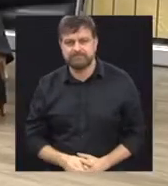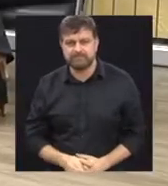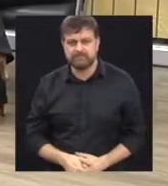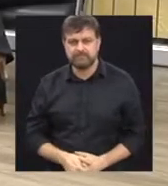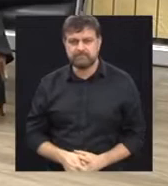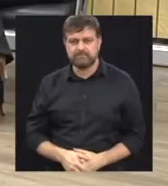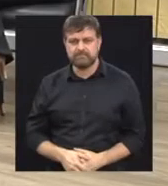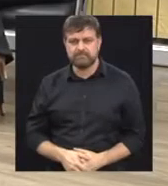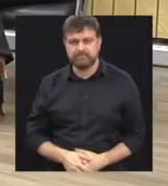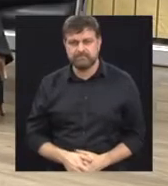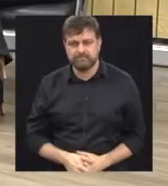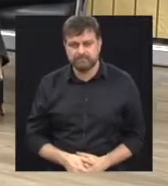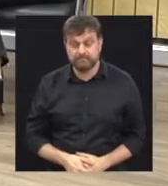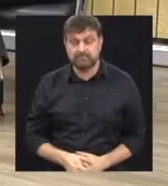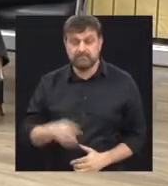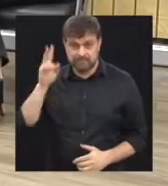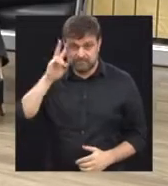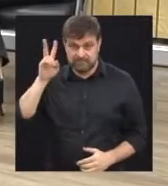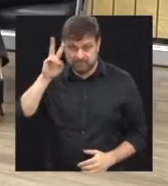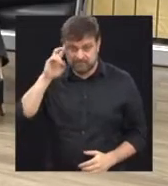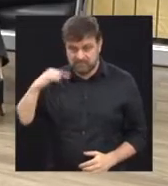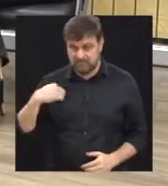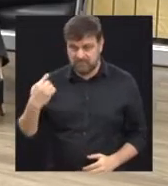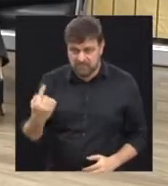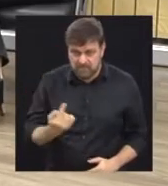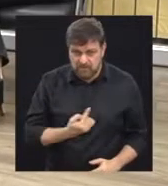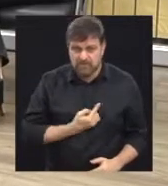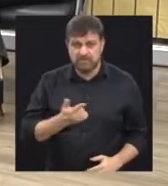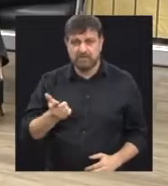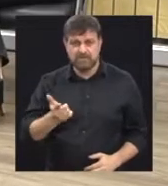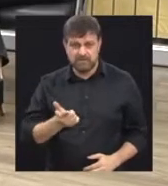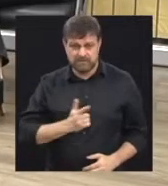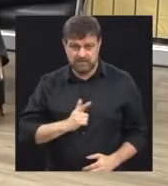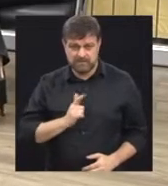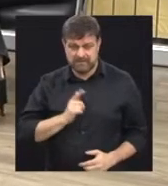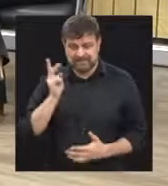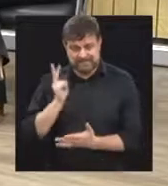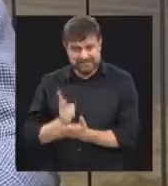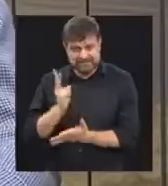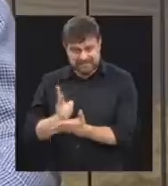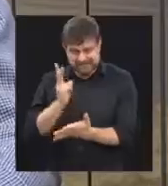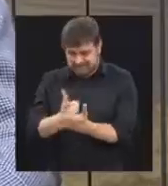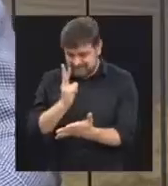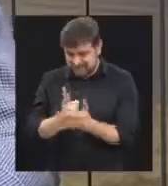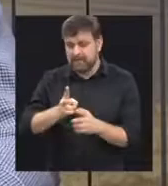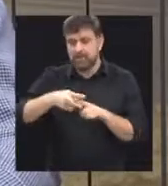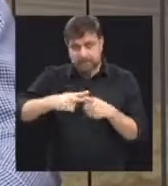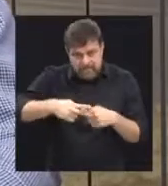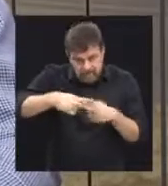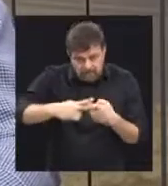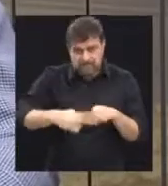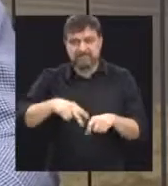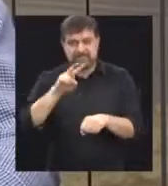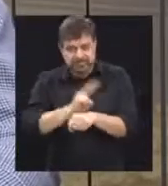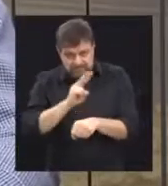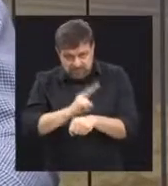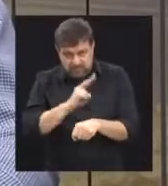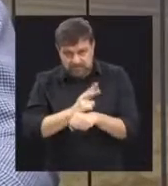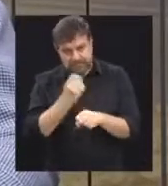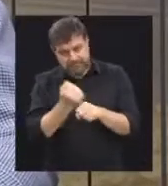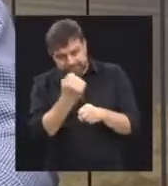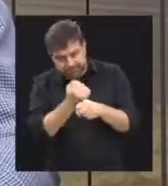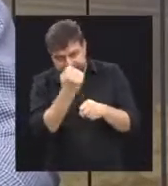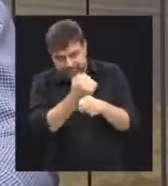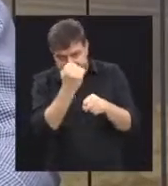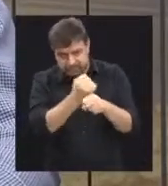Nesse sentido, eu acho bom lembrar, porque nós temos necessidades continuadas de manutenção, que é normal. Mas tem